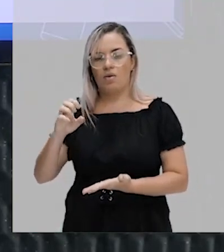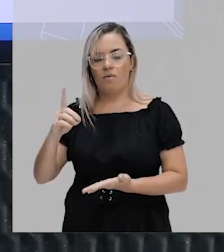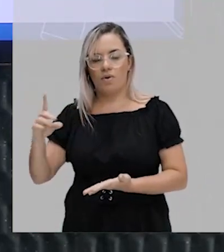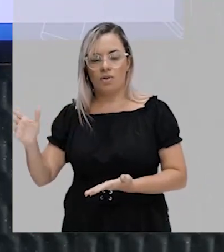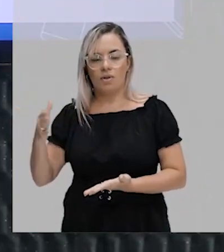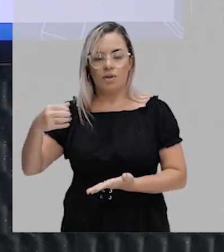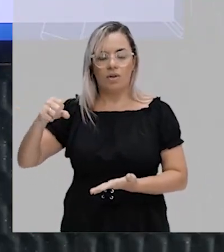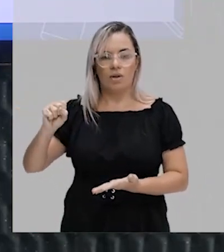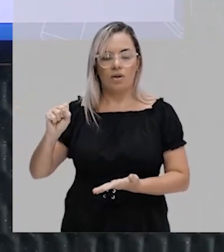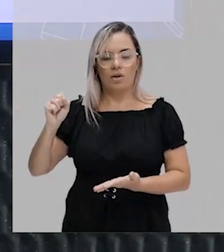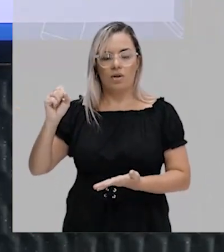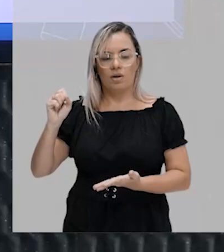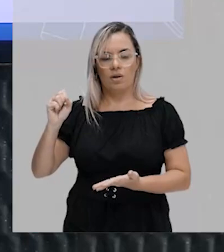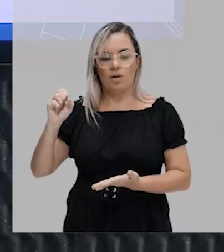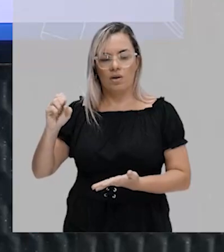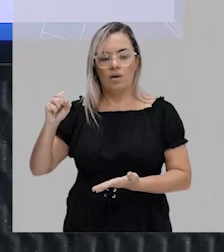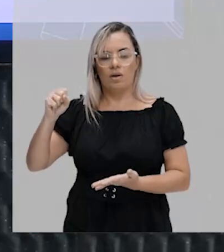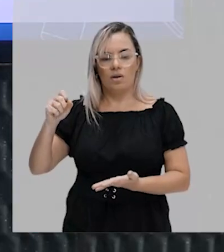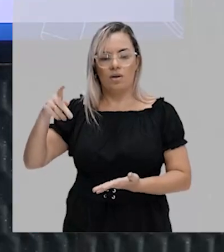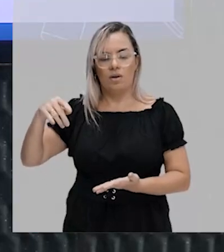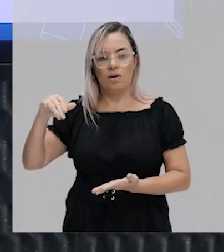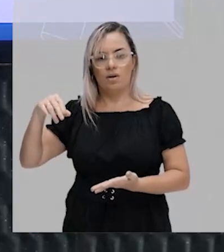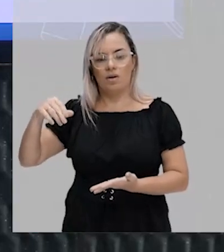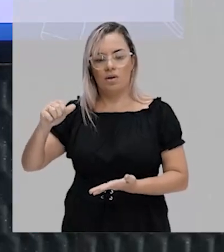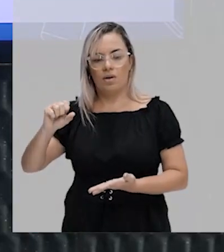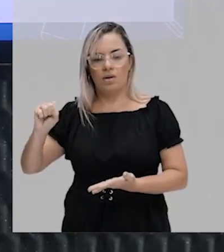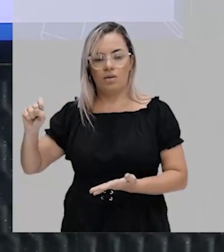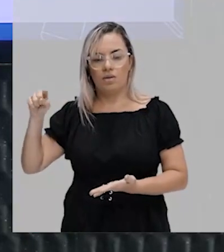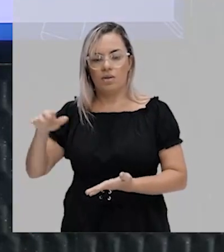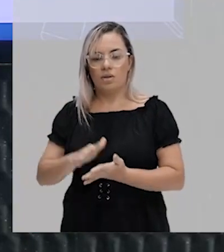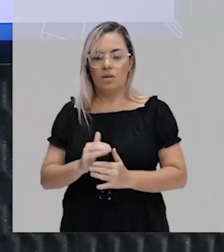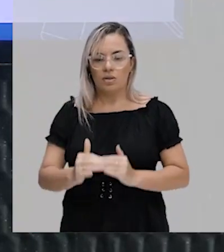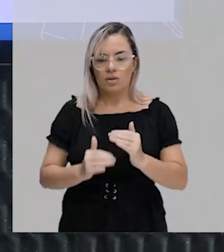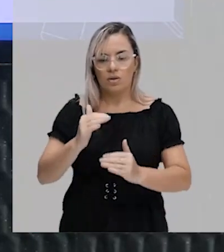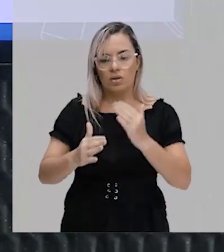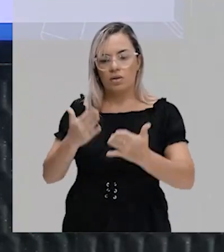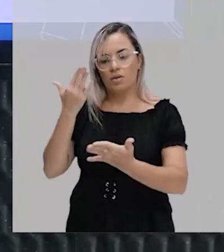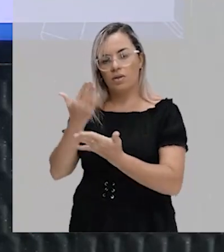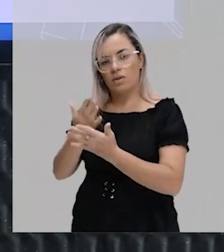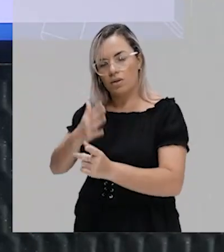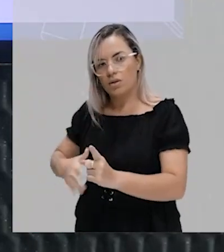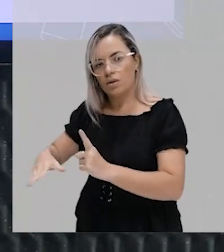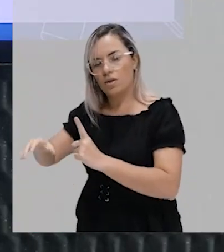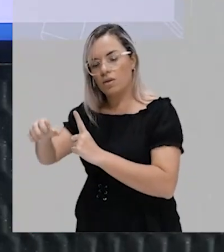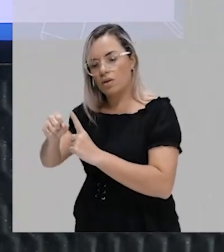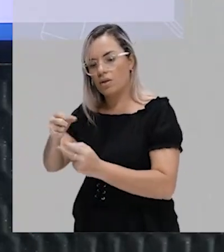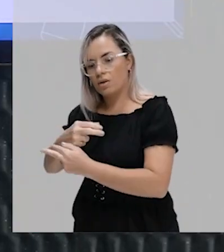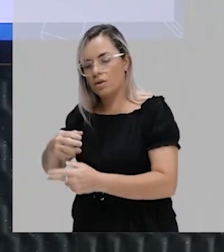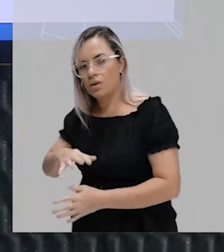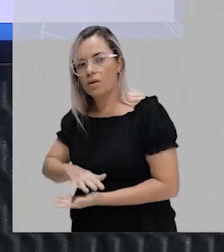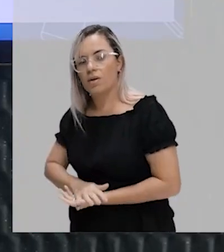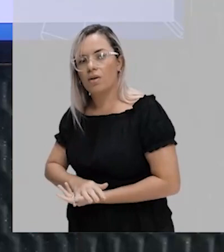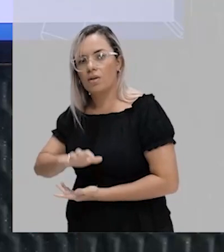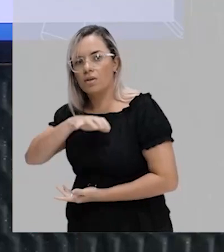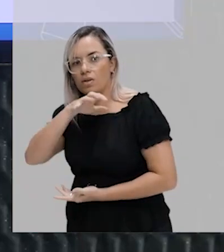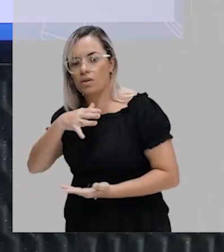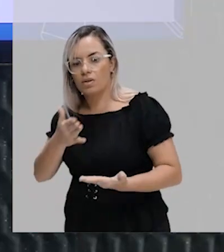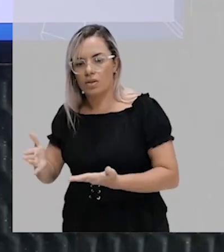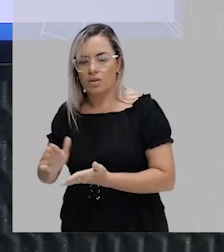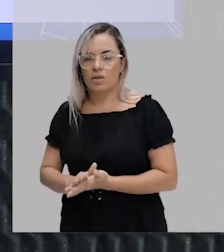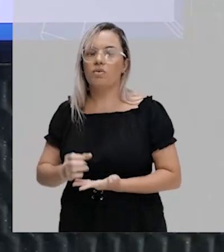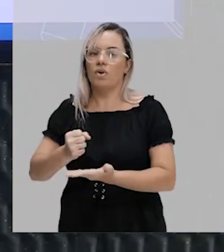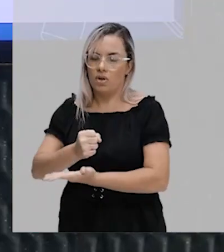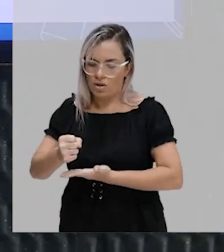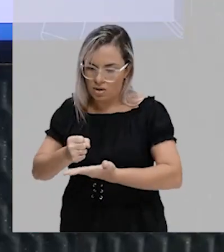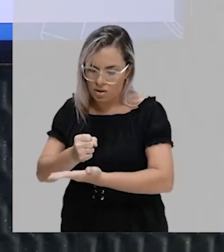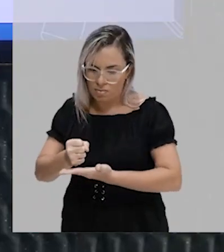sobre as sociedades animais. Os estudos desenvolvidos pelo Espinasse acabaram sendo fundamental também na sociologia de Durkheim.